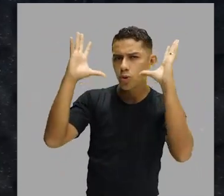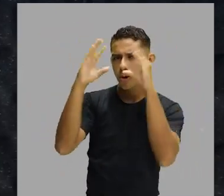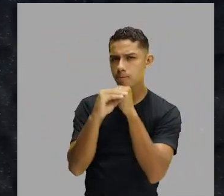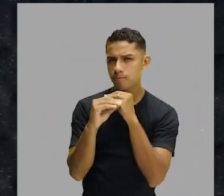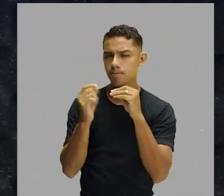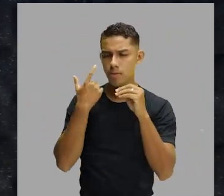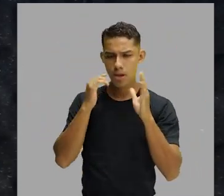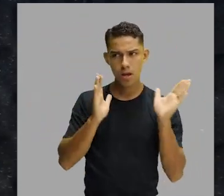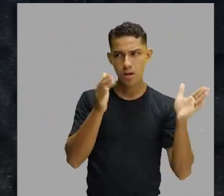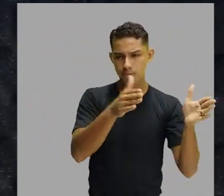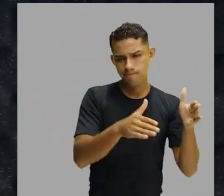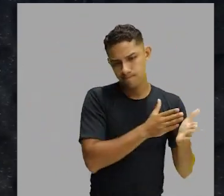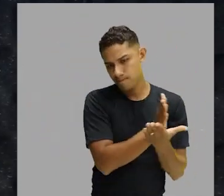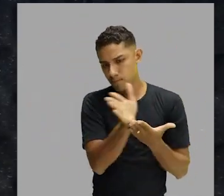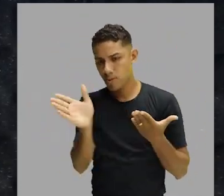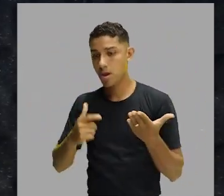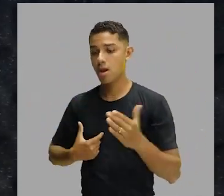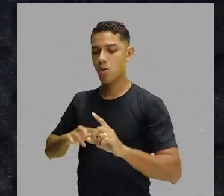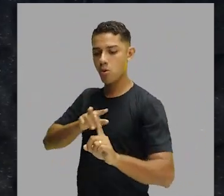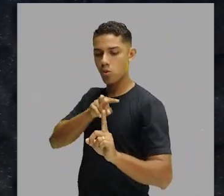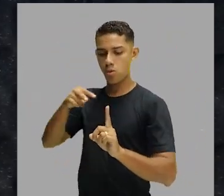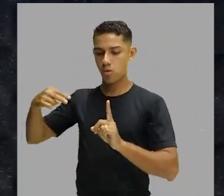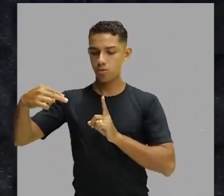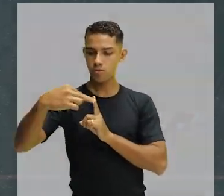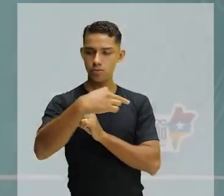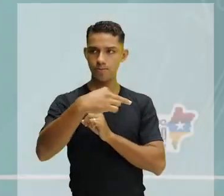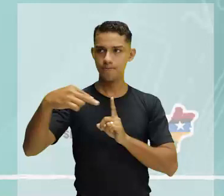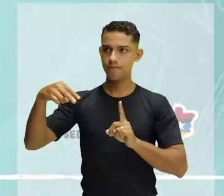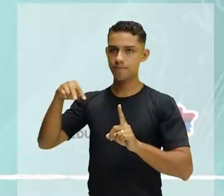momento homem, como centro desse universo.